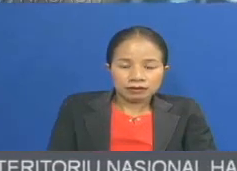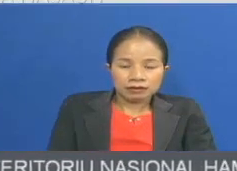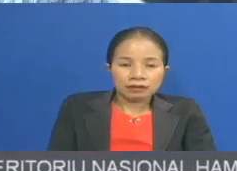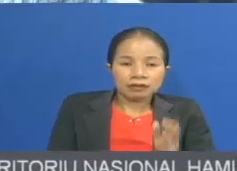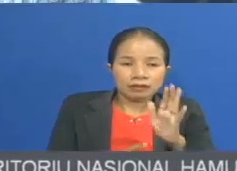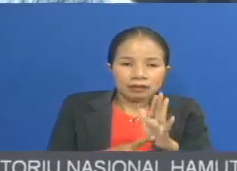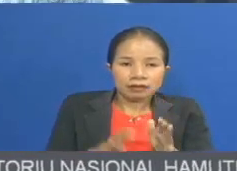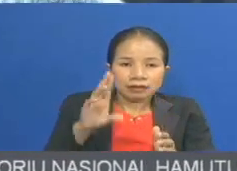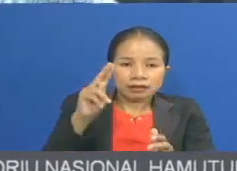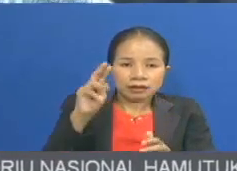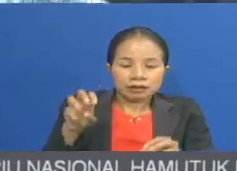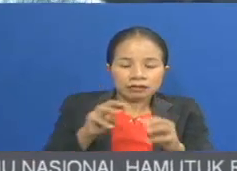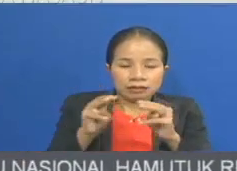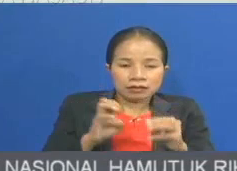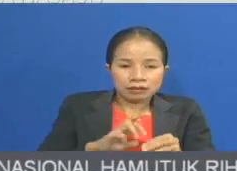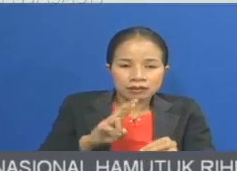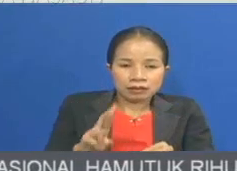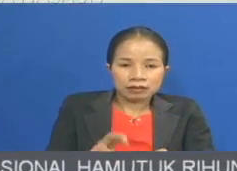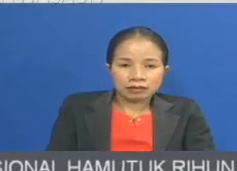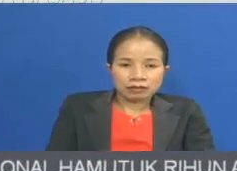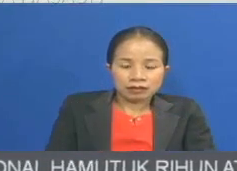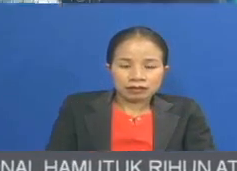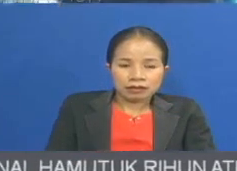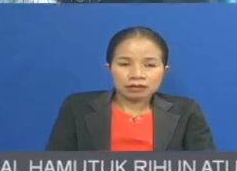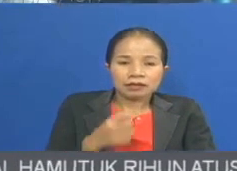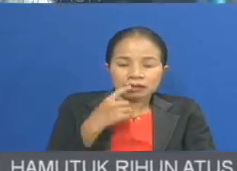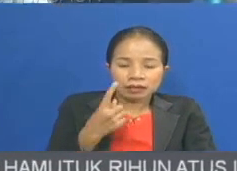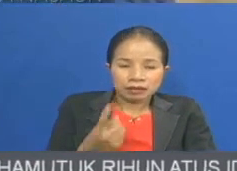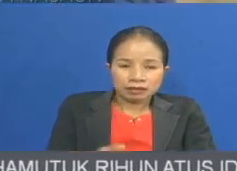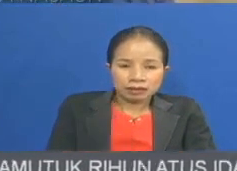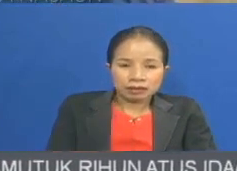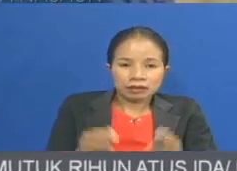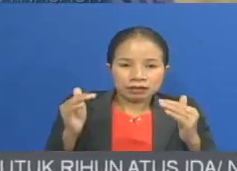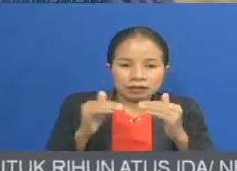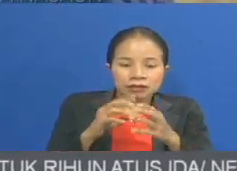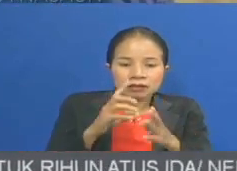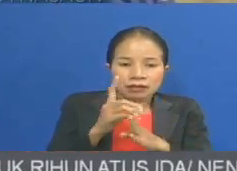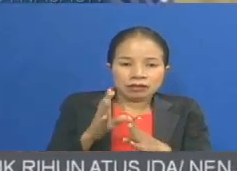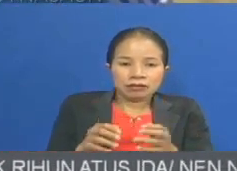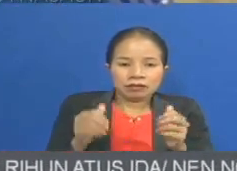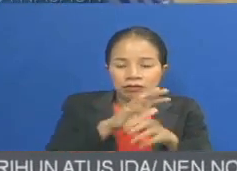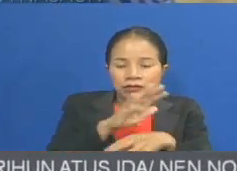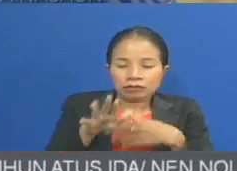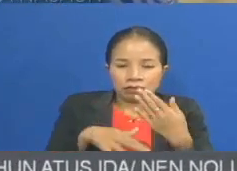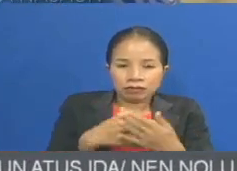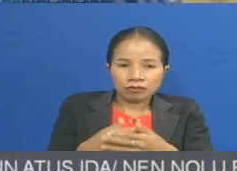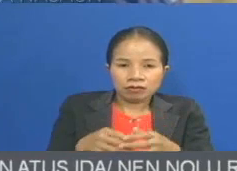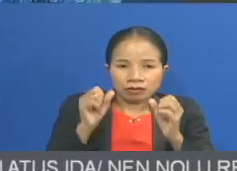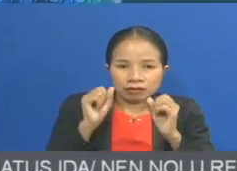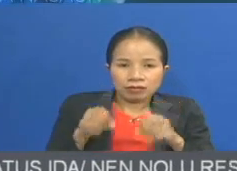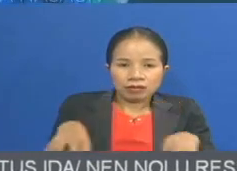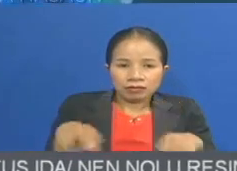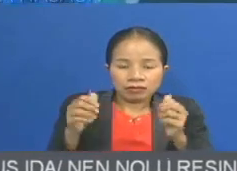Delegado CNE Município Hermera, Antonino Gonçalves, afirma: encontro coordenação ro parte roto. A tu bele